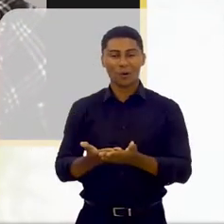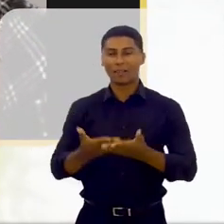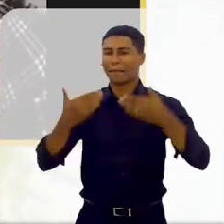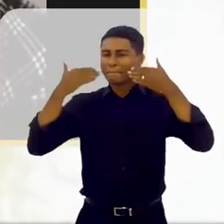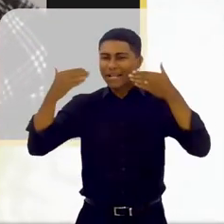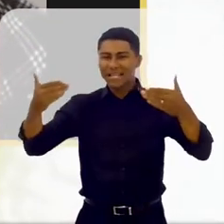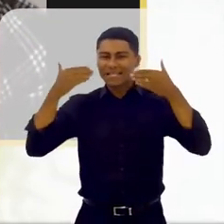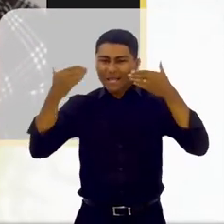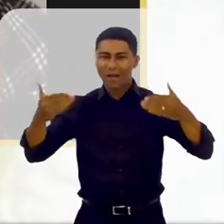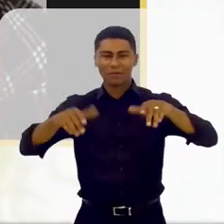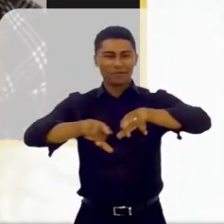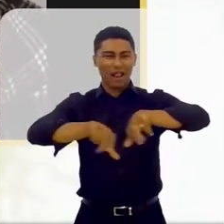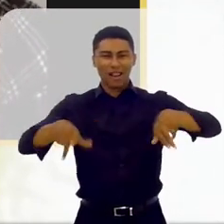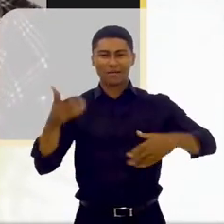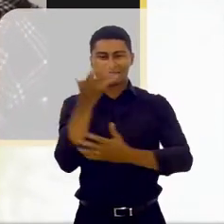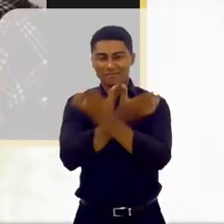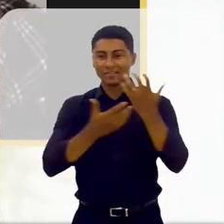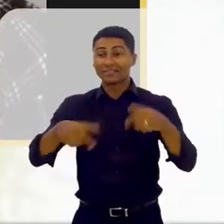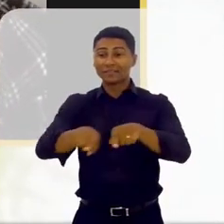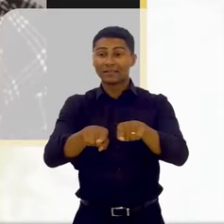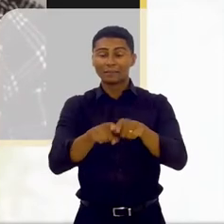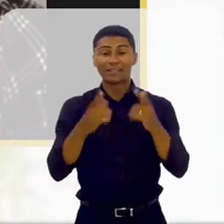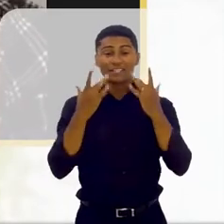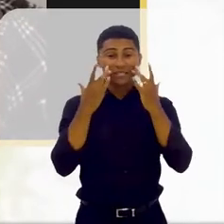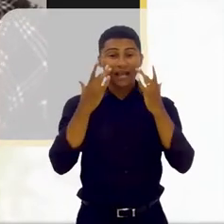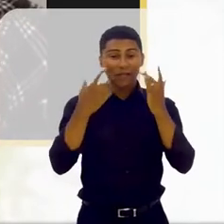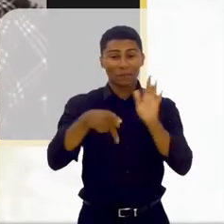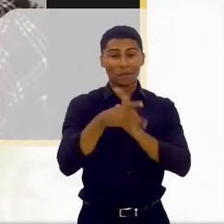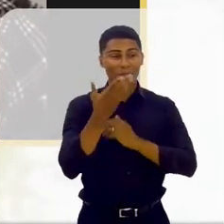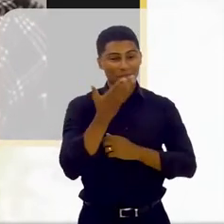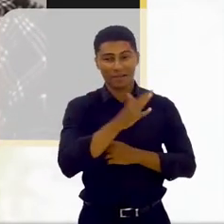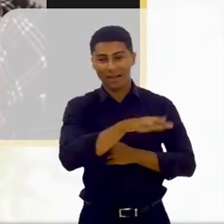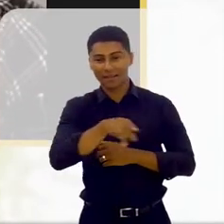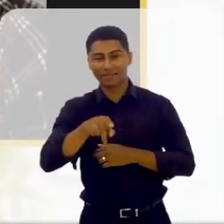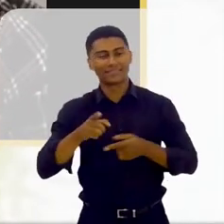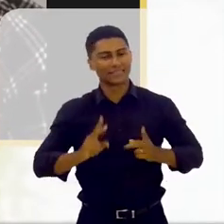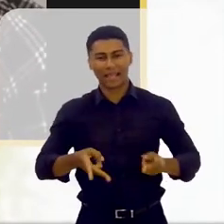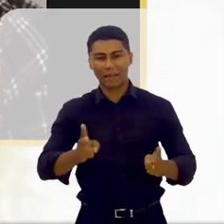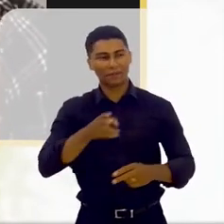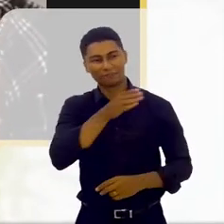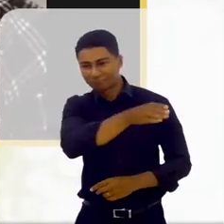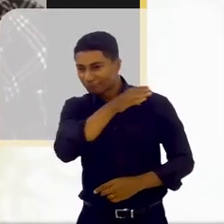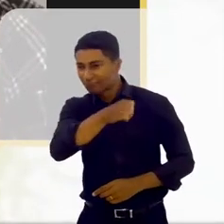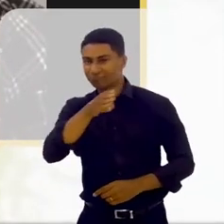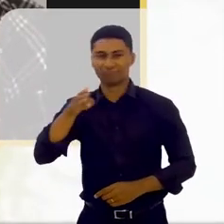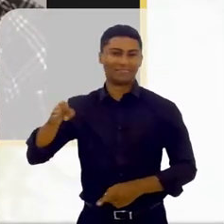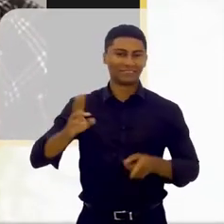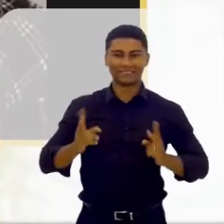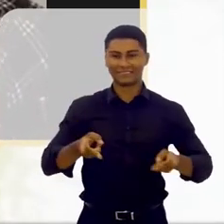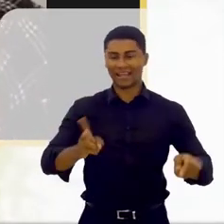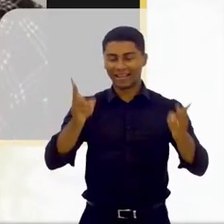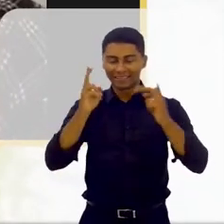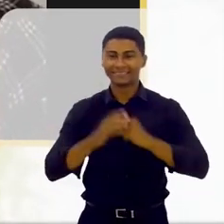escola, apresentação. Vixe, Festa era das muito. crianças também, Festa das gente. crianças, nós tinha que estar em todo lugar. Tinha que estar em todo lugar, nós estava lá